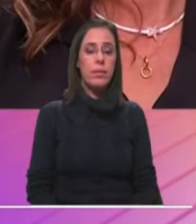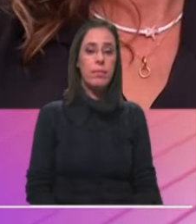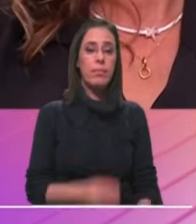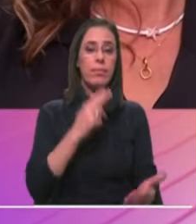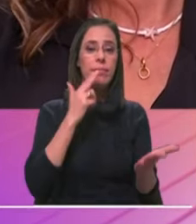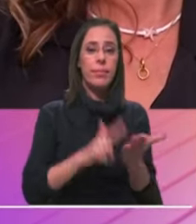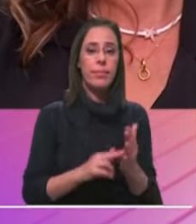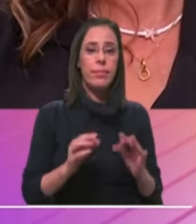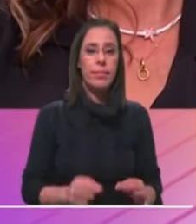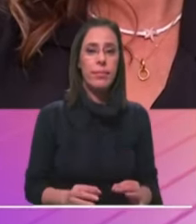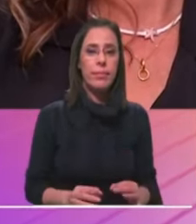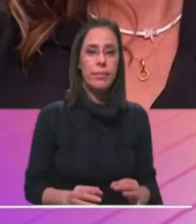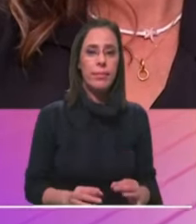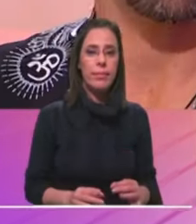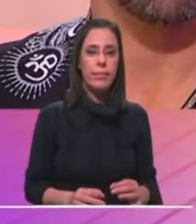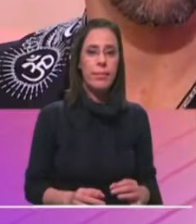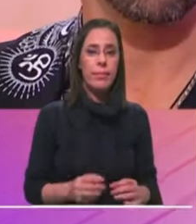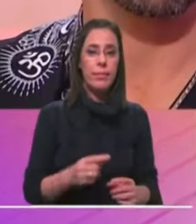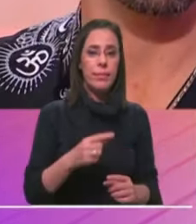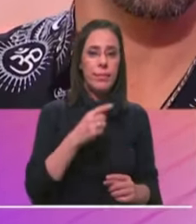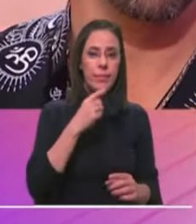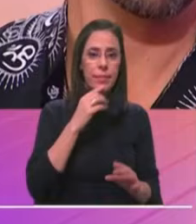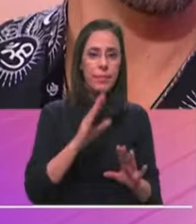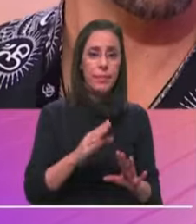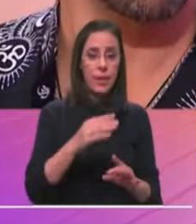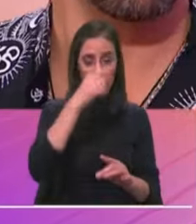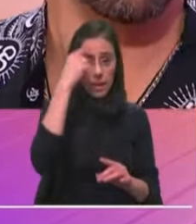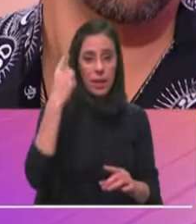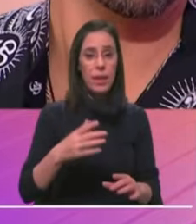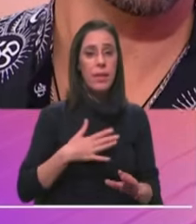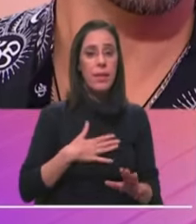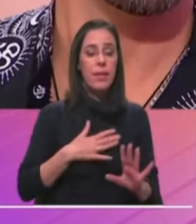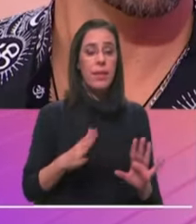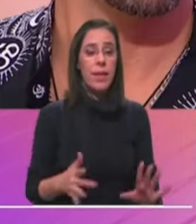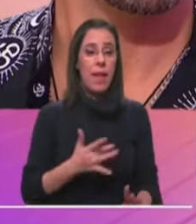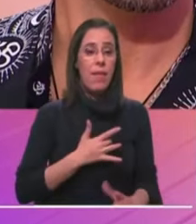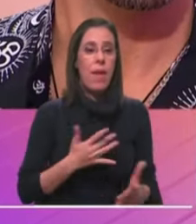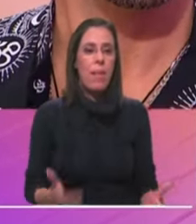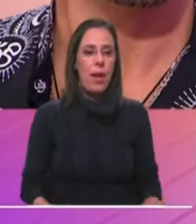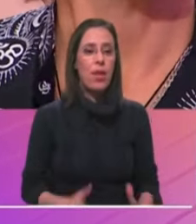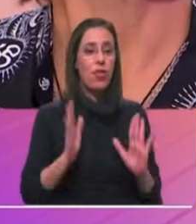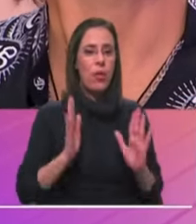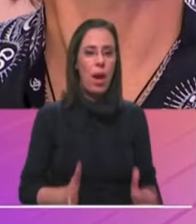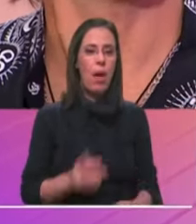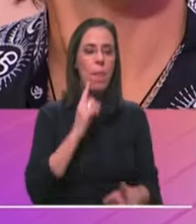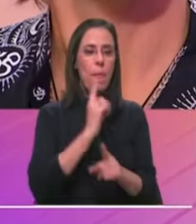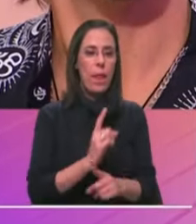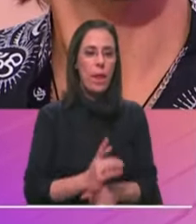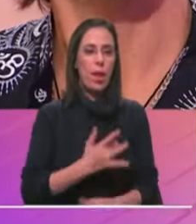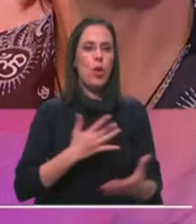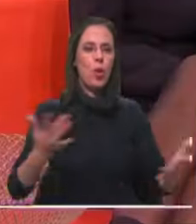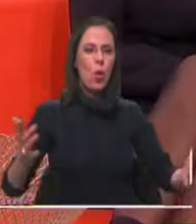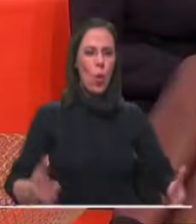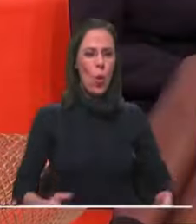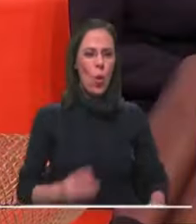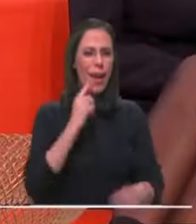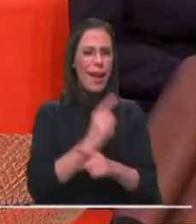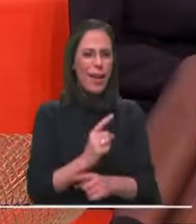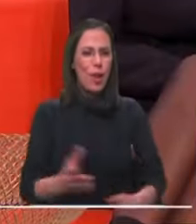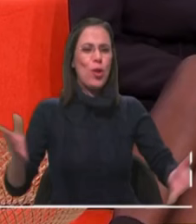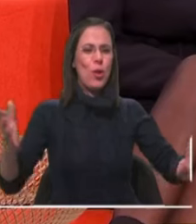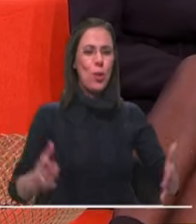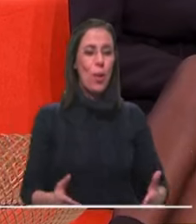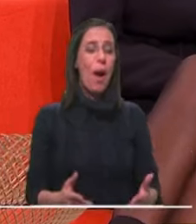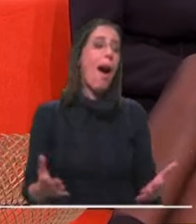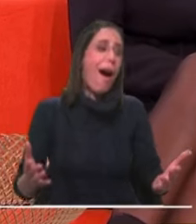verdade mas pronto ia-me custar as passas do Algarve mas estava apaixonado já estava ainda estou ainda está pois